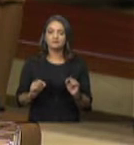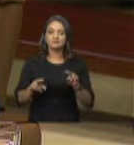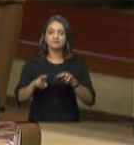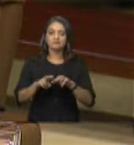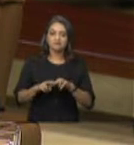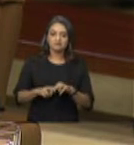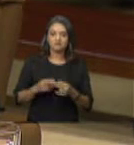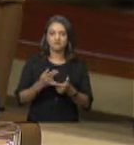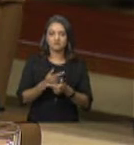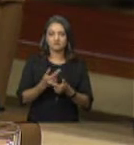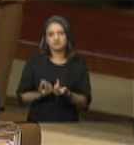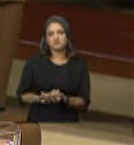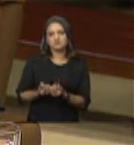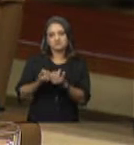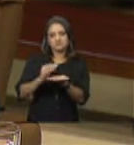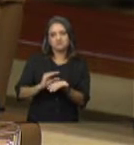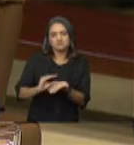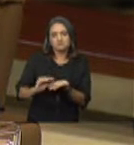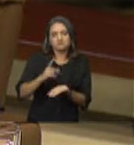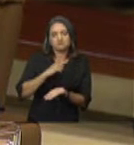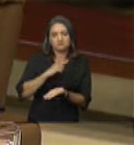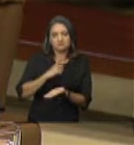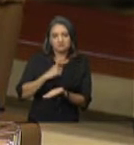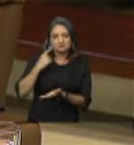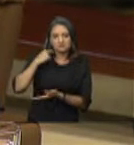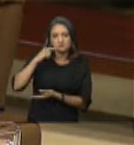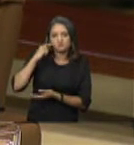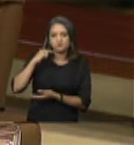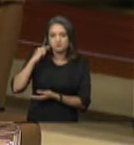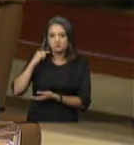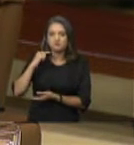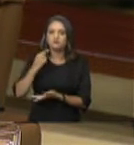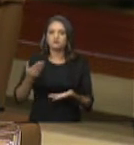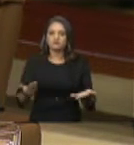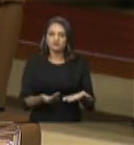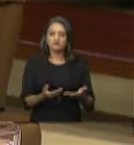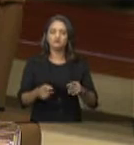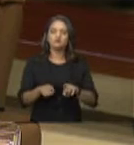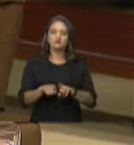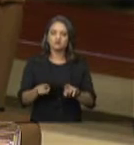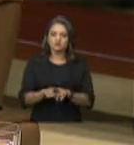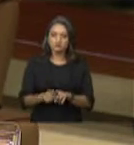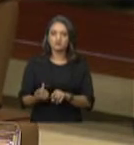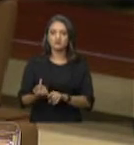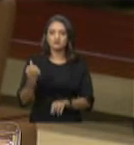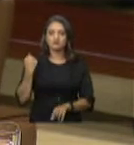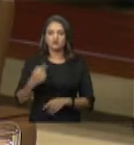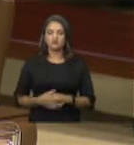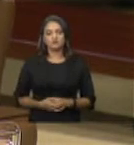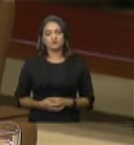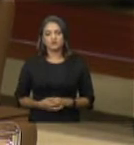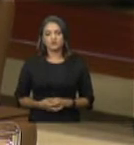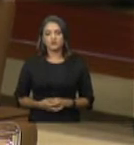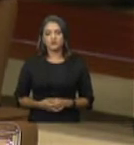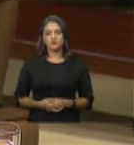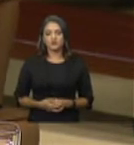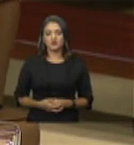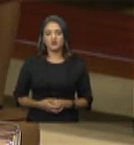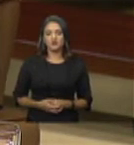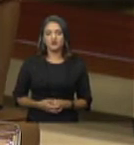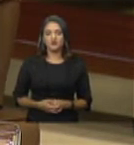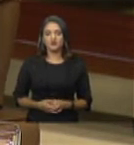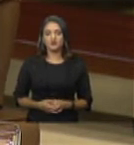da sucumbência de vidros nesta como naquela sede portanto a questão